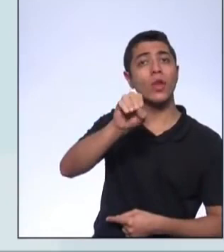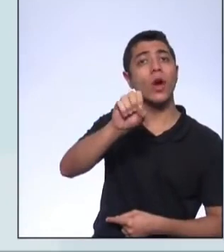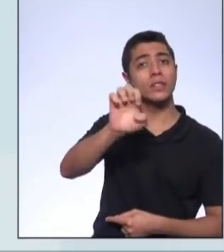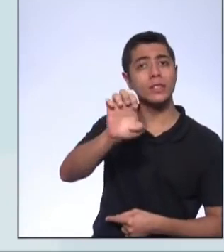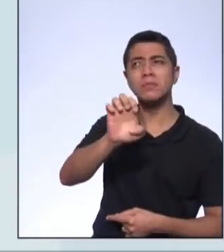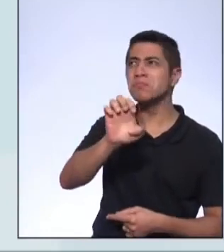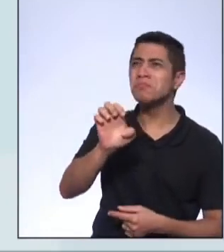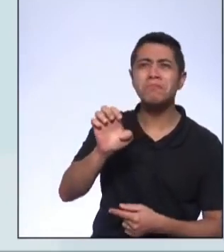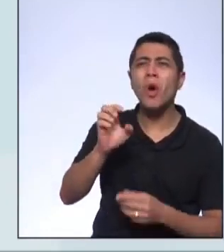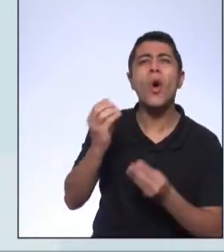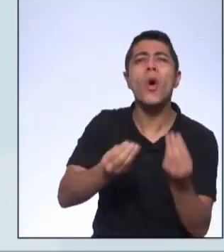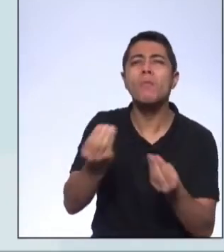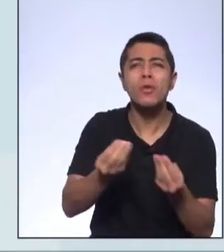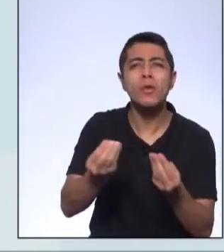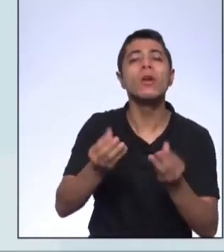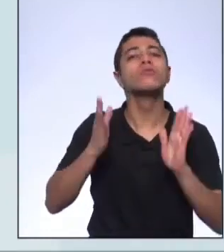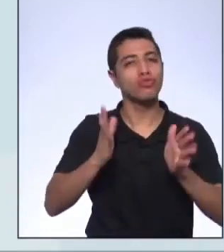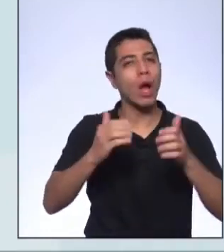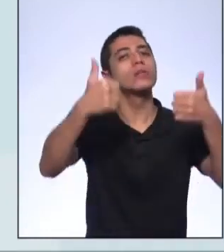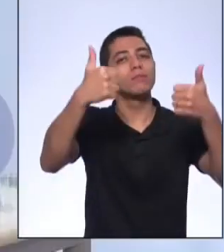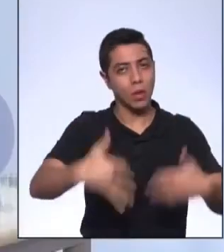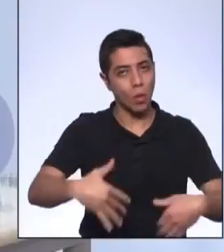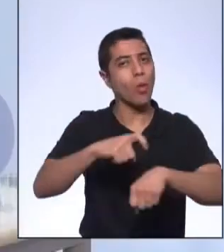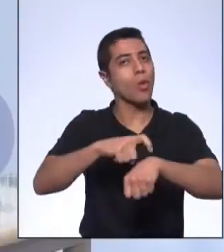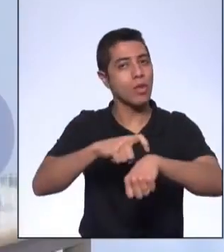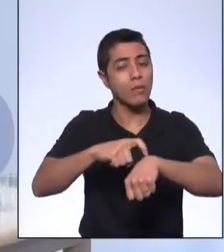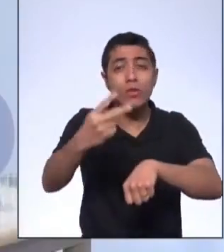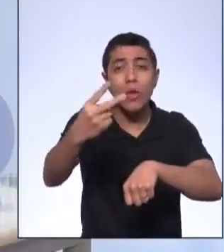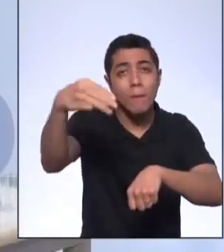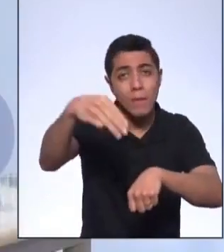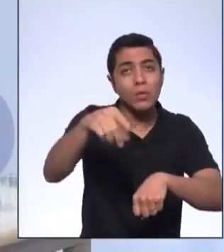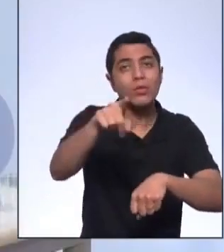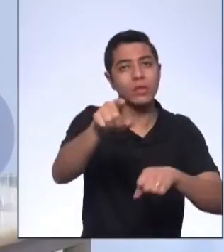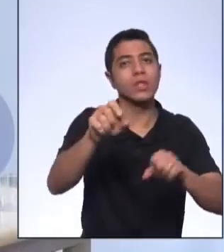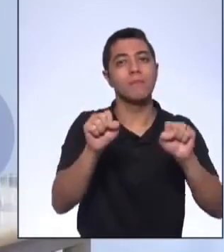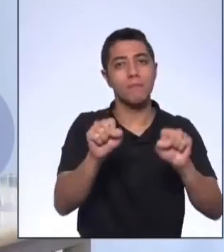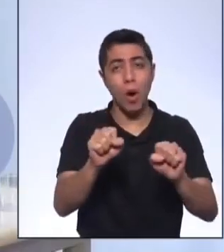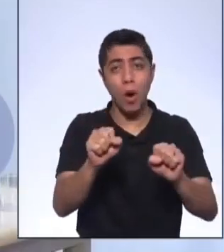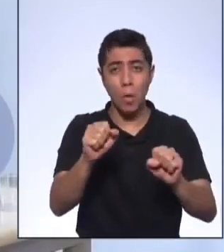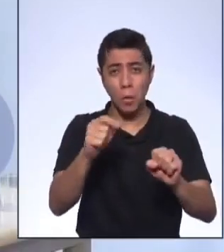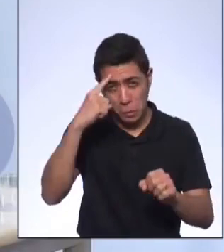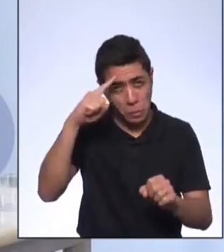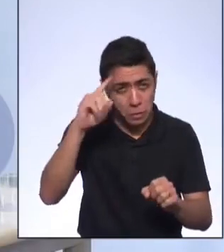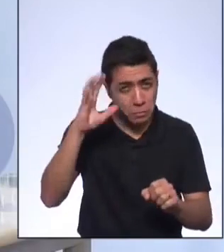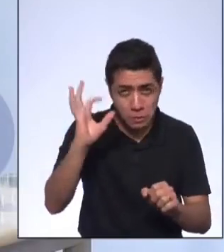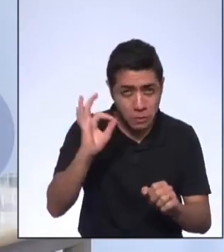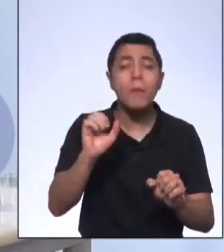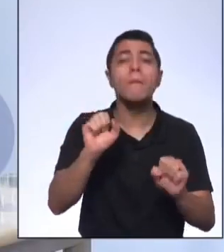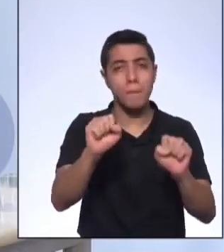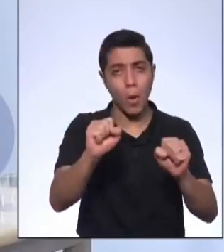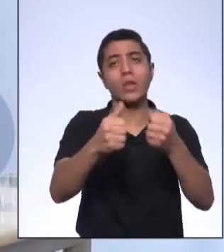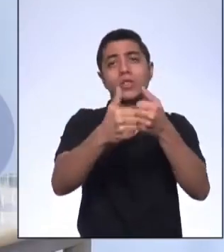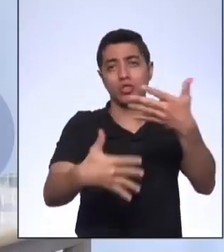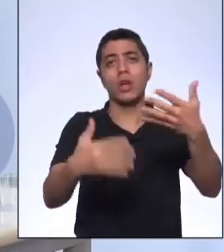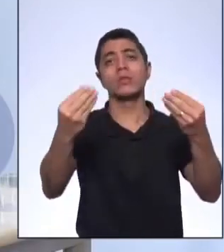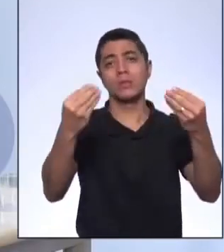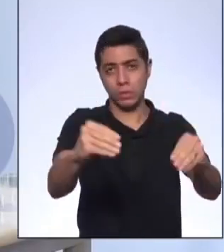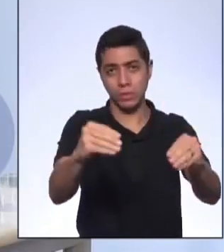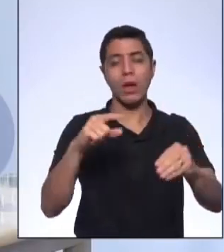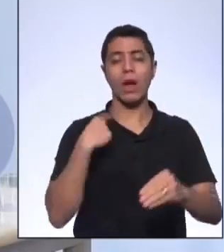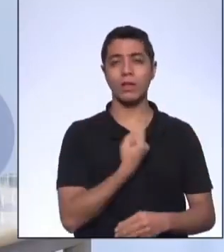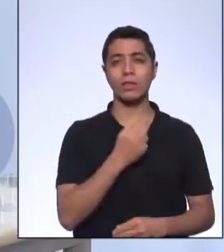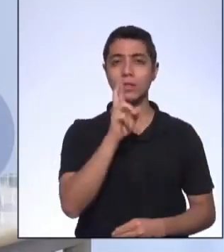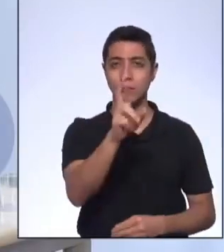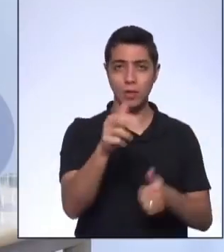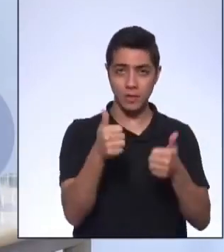tudo que nós falamos, ok? E se tiverem alguma pergunta para fazer que não entenderam, também faça, que nós vamos estar respondendo para vocês, né, no momento do